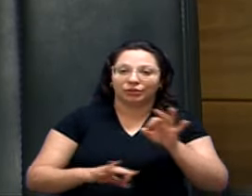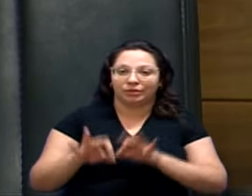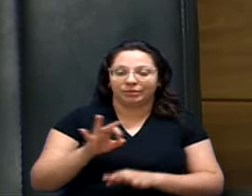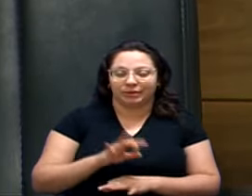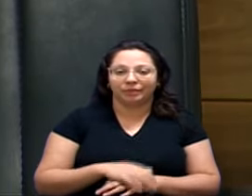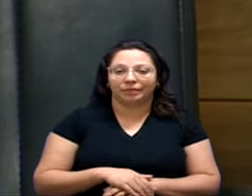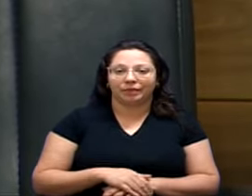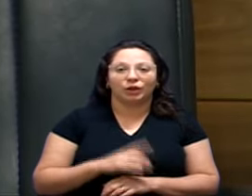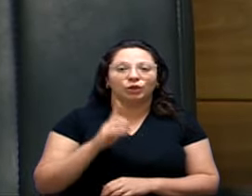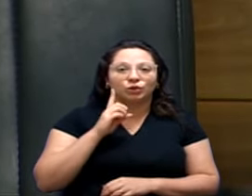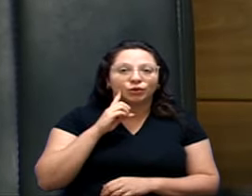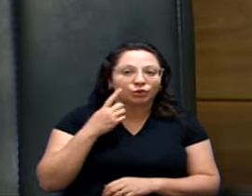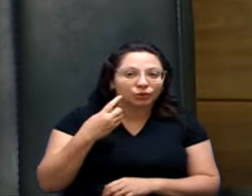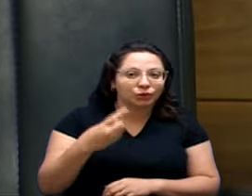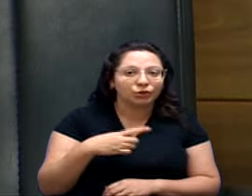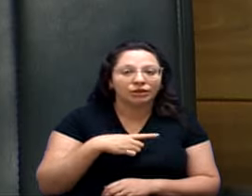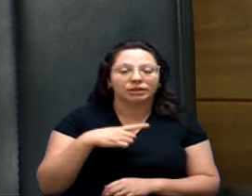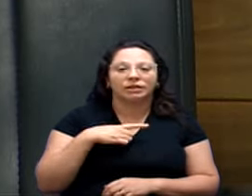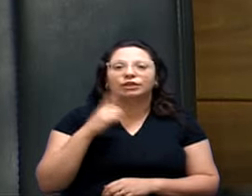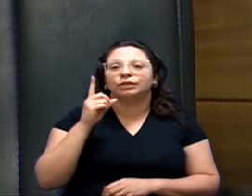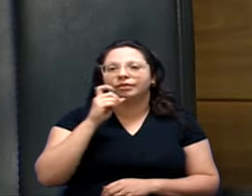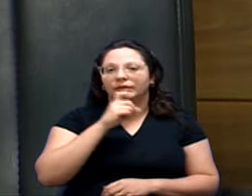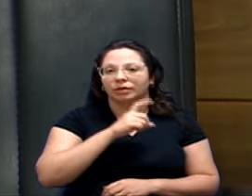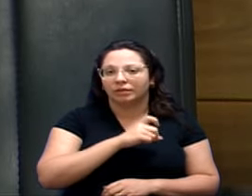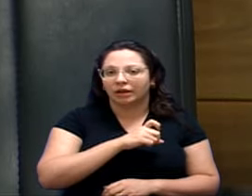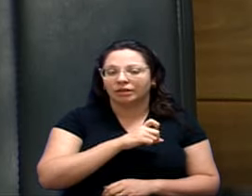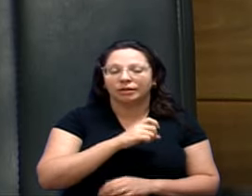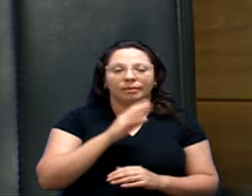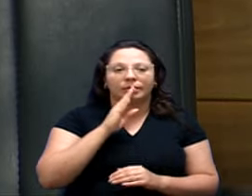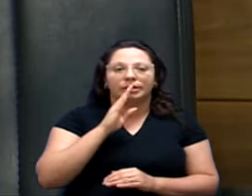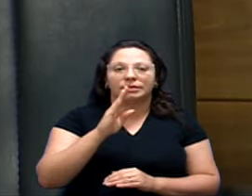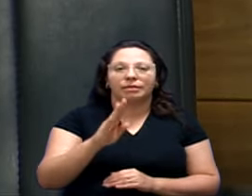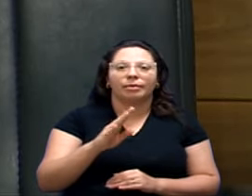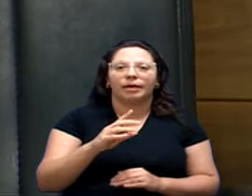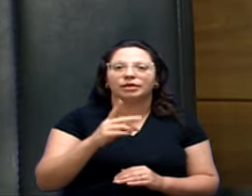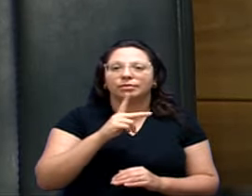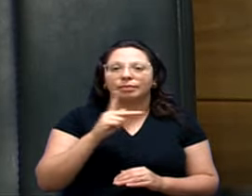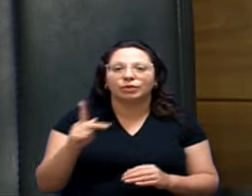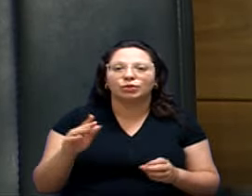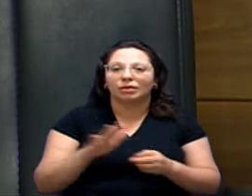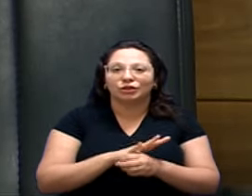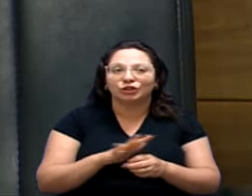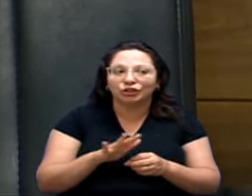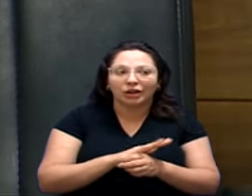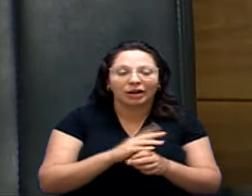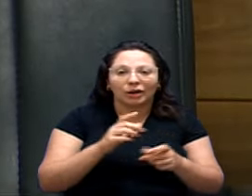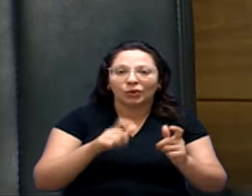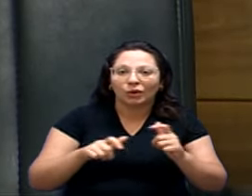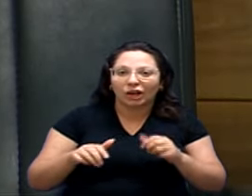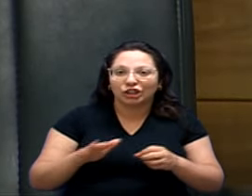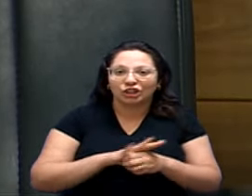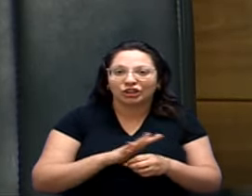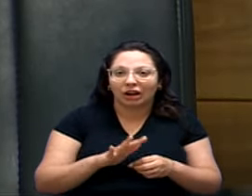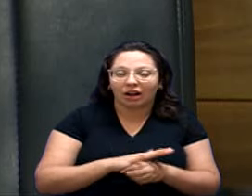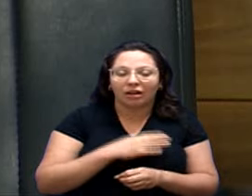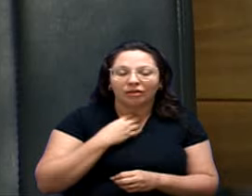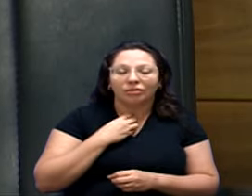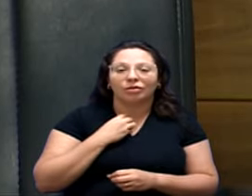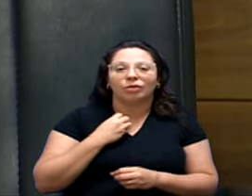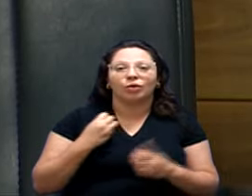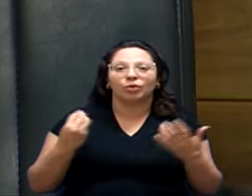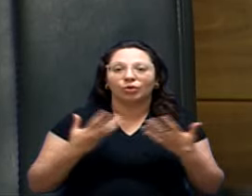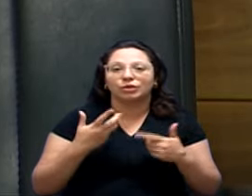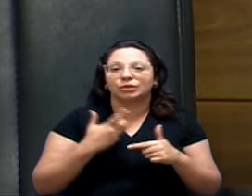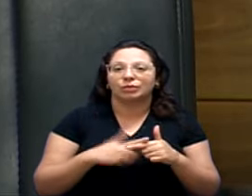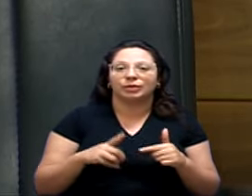dia a dia a gente tem uma grande dificuldade principalmente na parte da densidade vamos lá voltar hoje e nós temos um grande problema